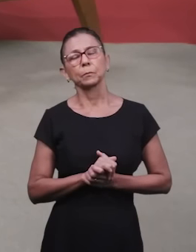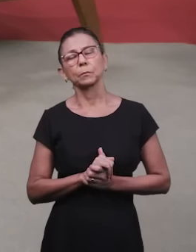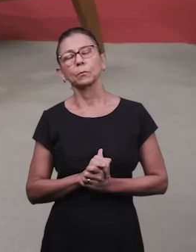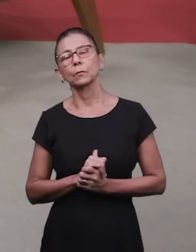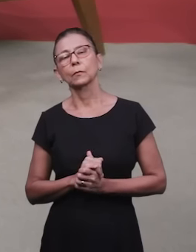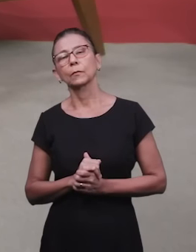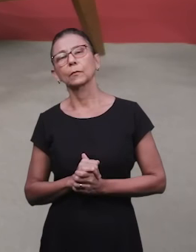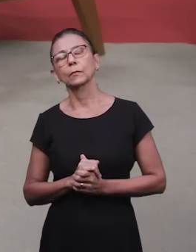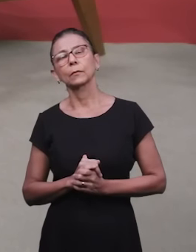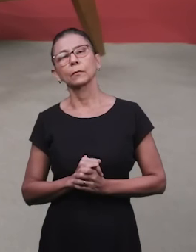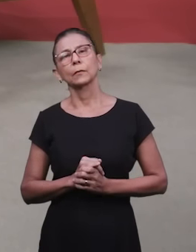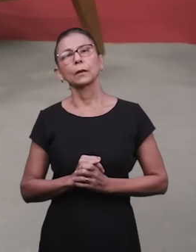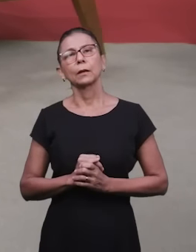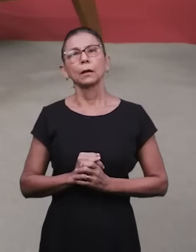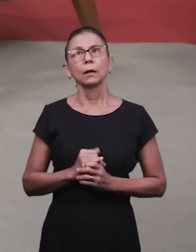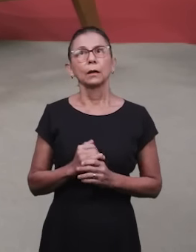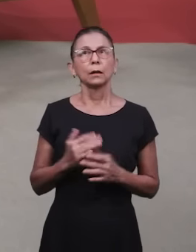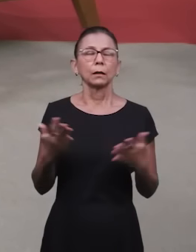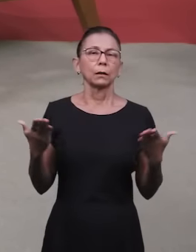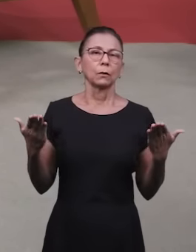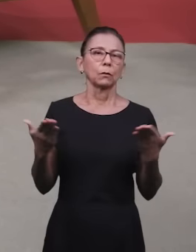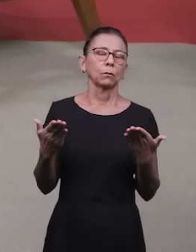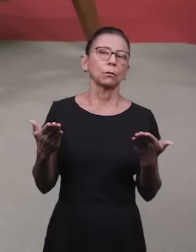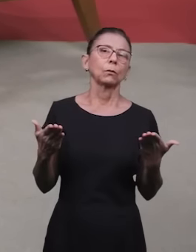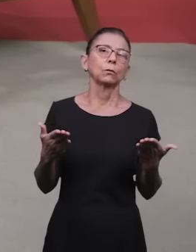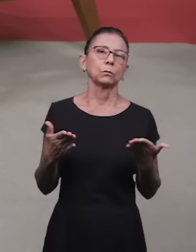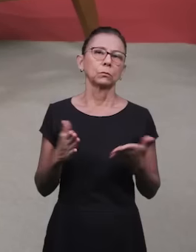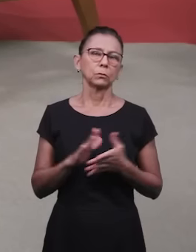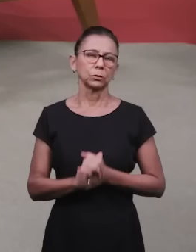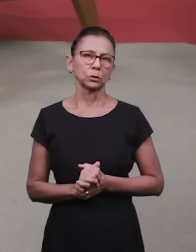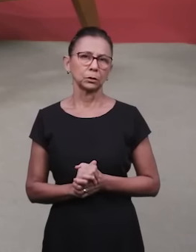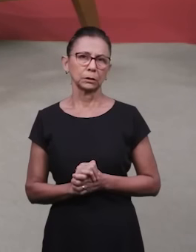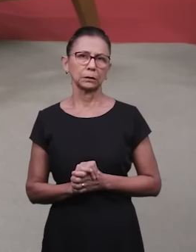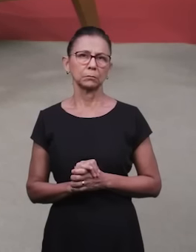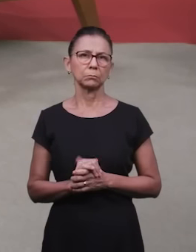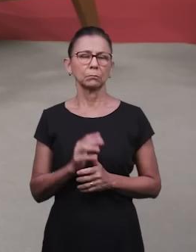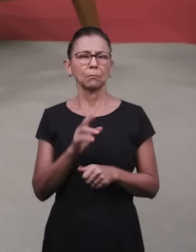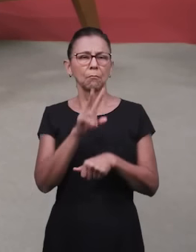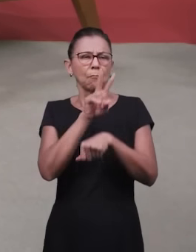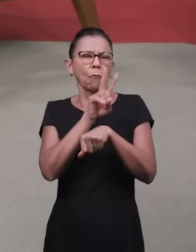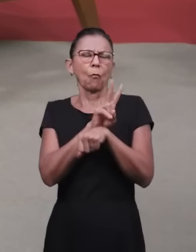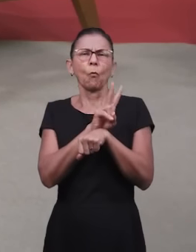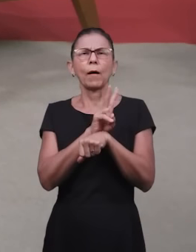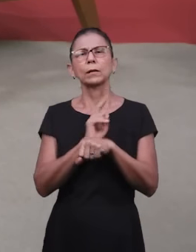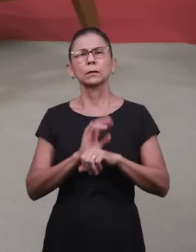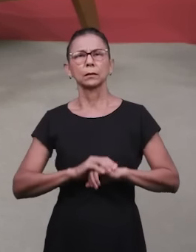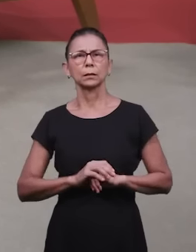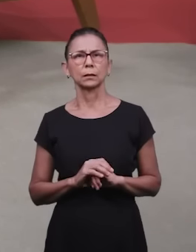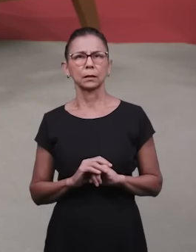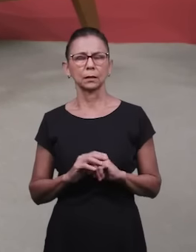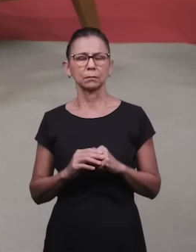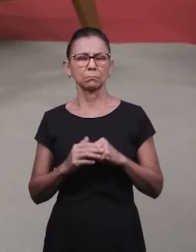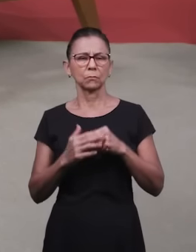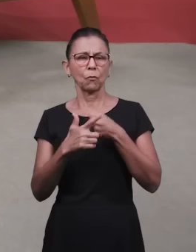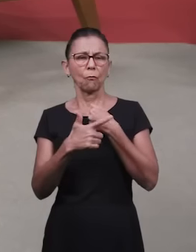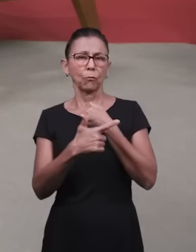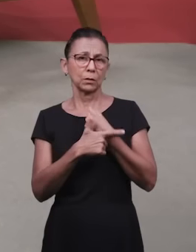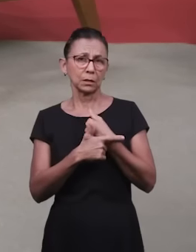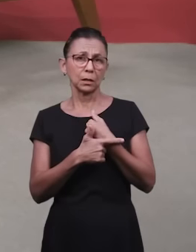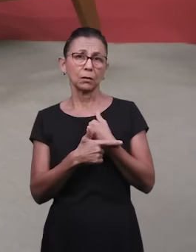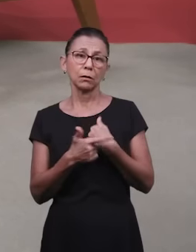Uma das coisas que se fala, né, hoje, modernamente, sobre o guarda, né, uma das funções